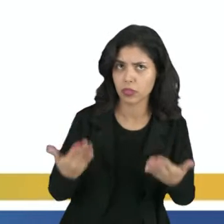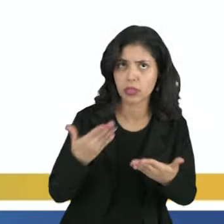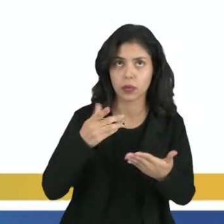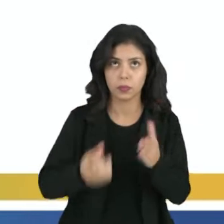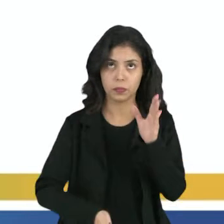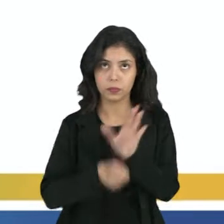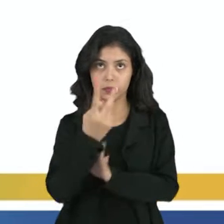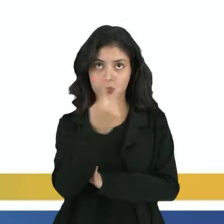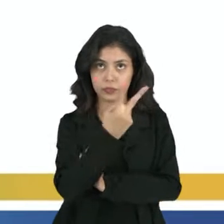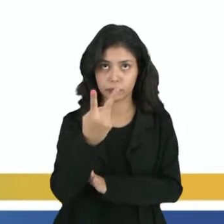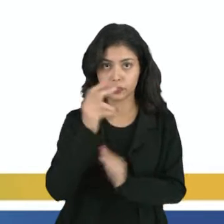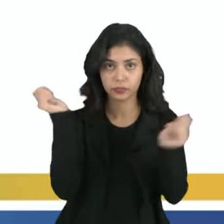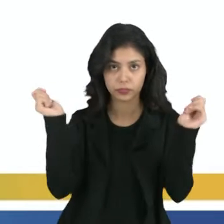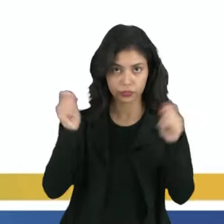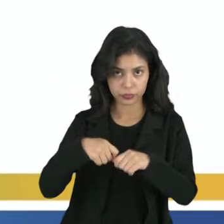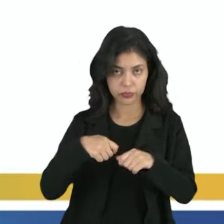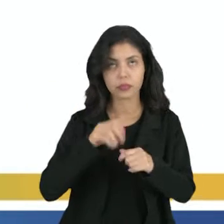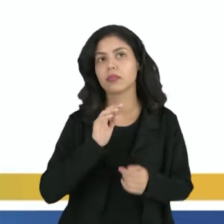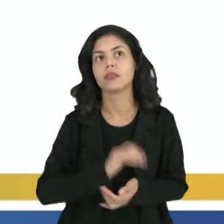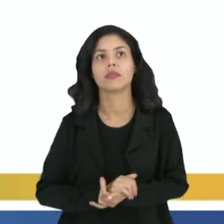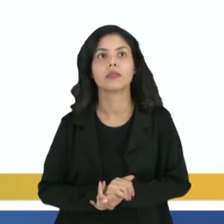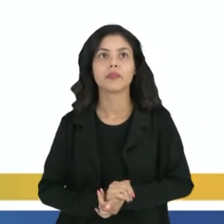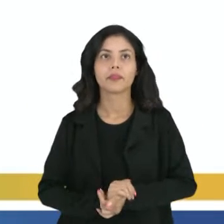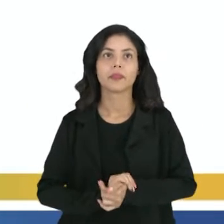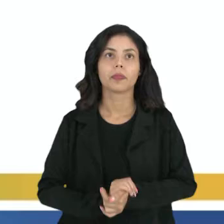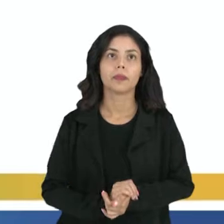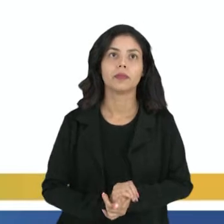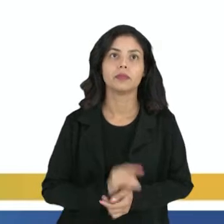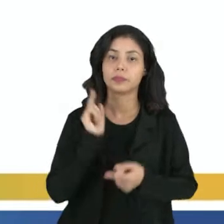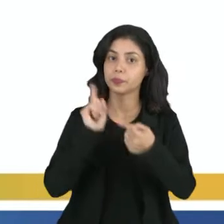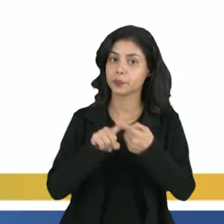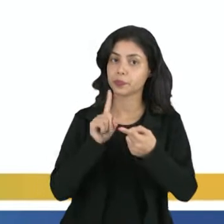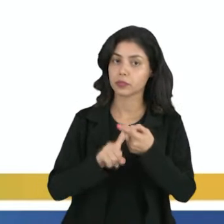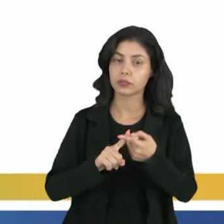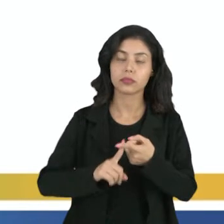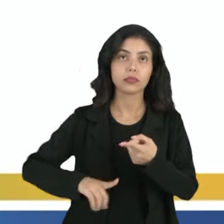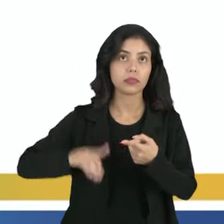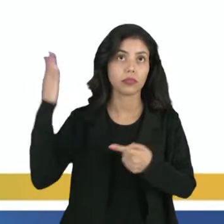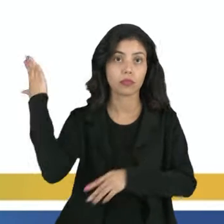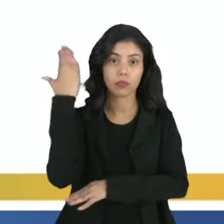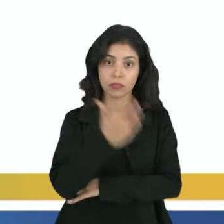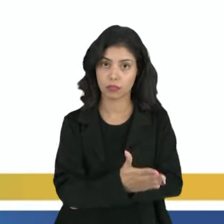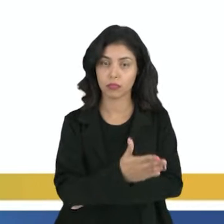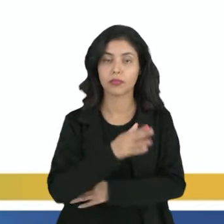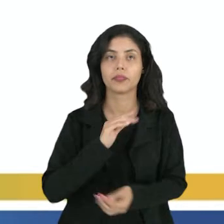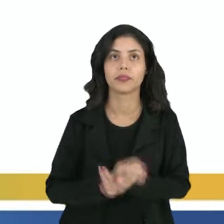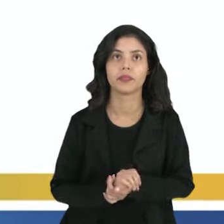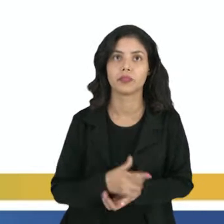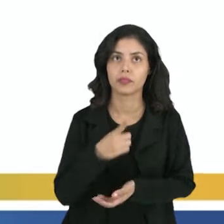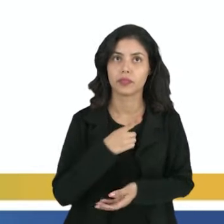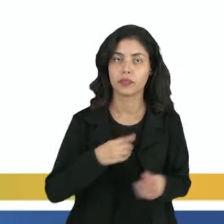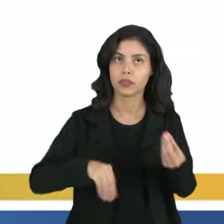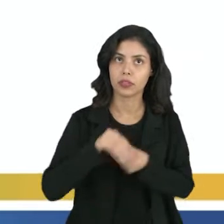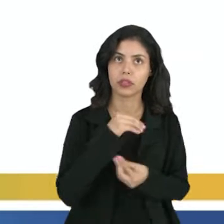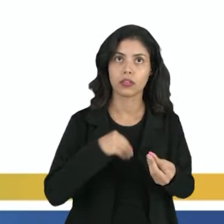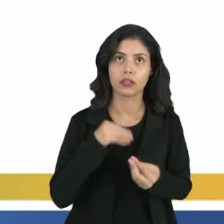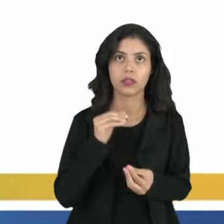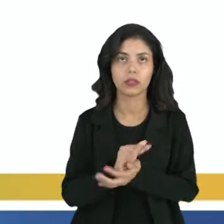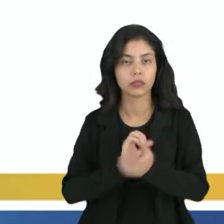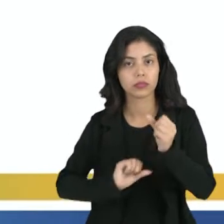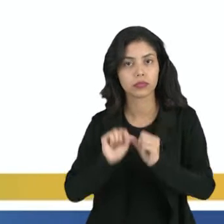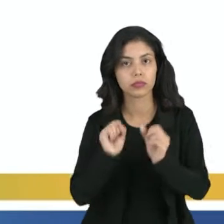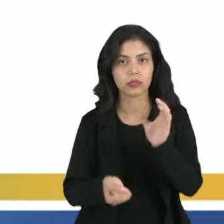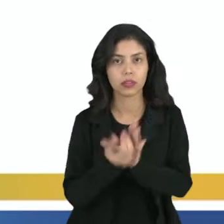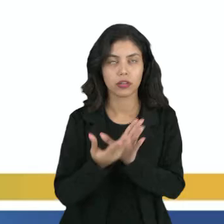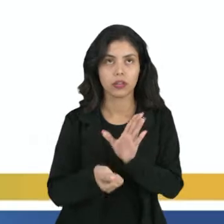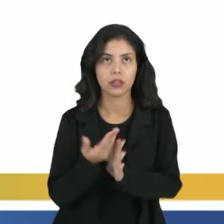qual existe duas reações possíveis. Uma reação é direta, onde nós temos os reagentes